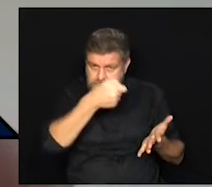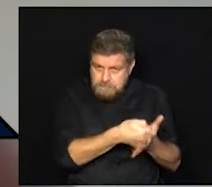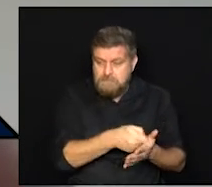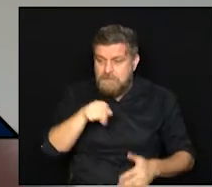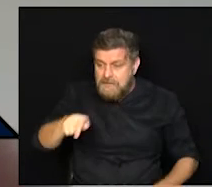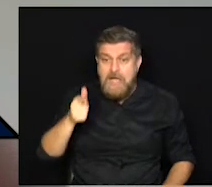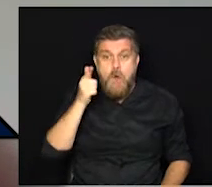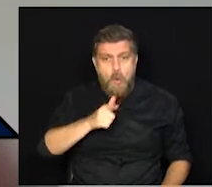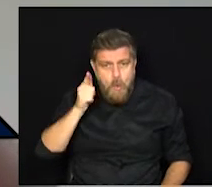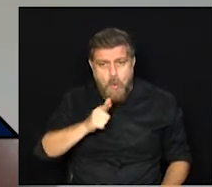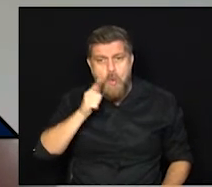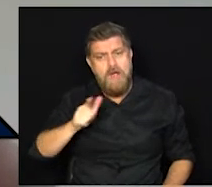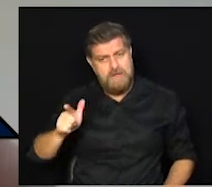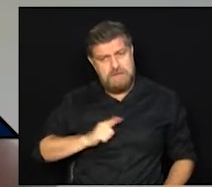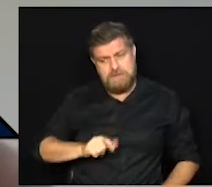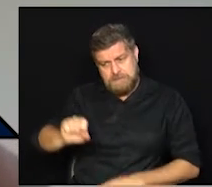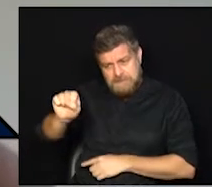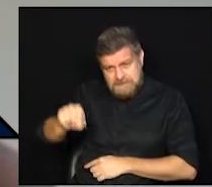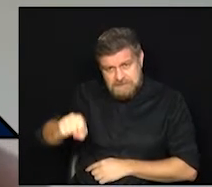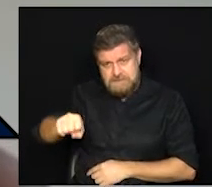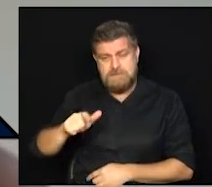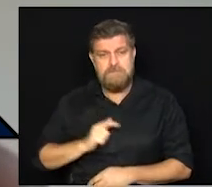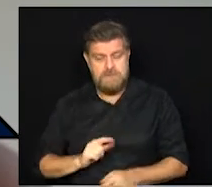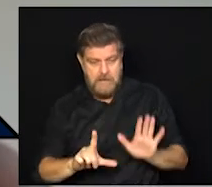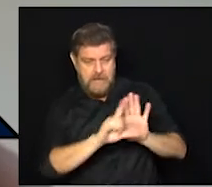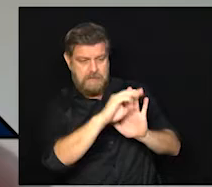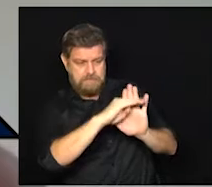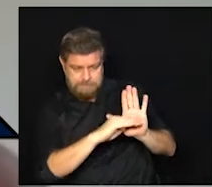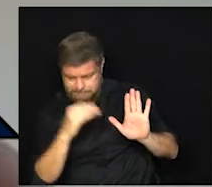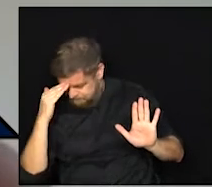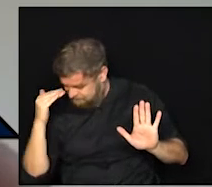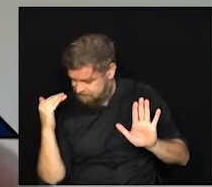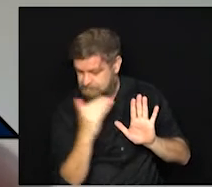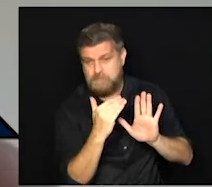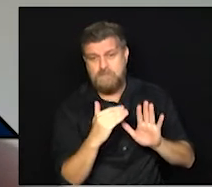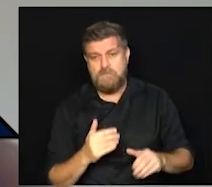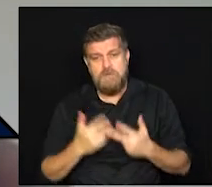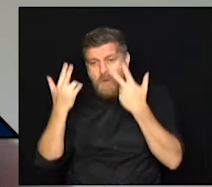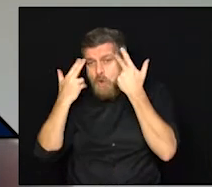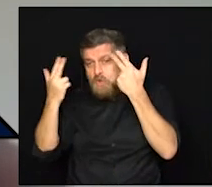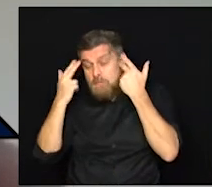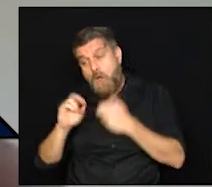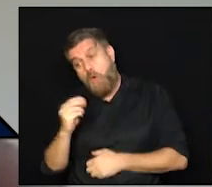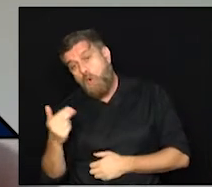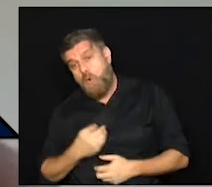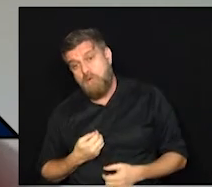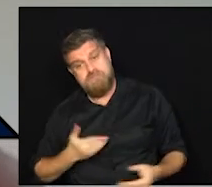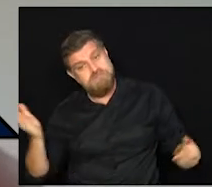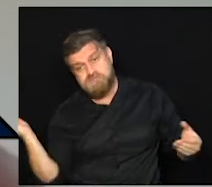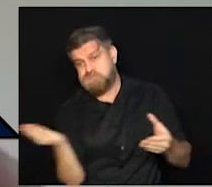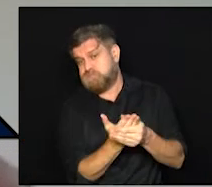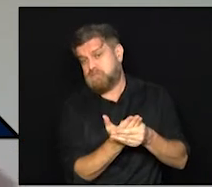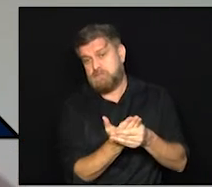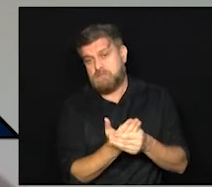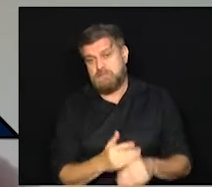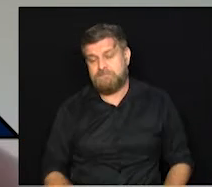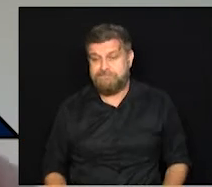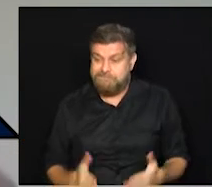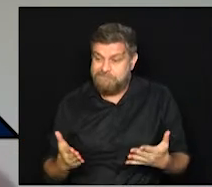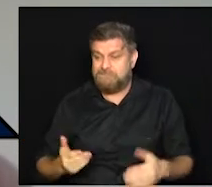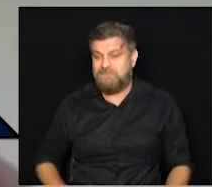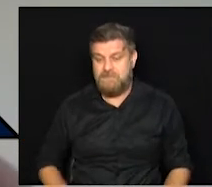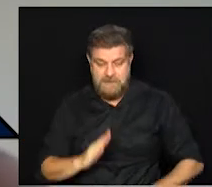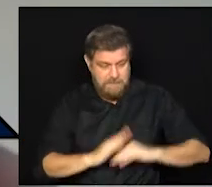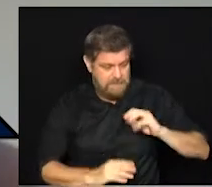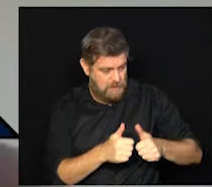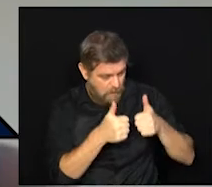conquistar, seja por vias legais, normais ou legais, né? Ou por bem, como a gente dizia, ou por